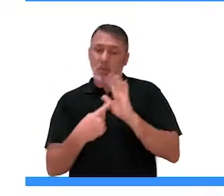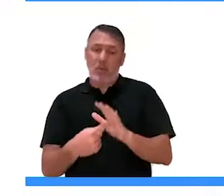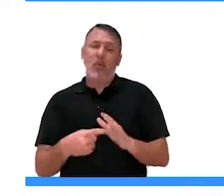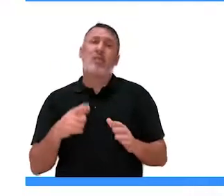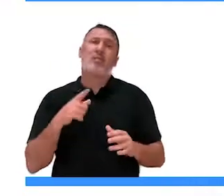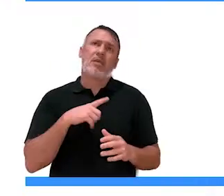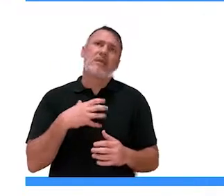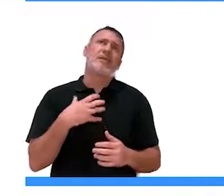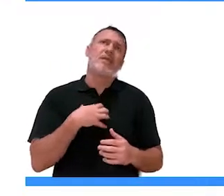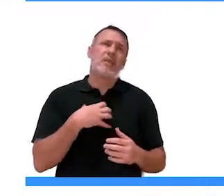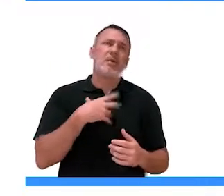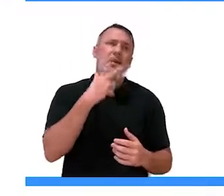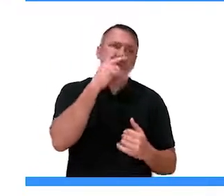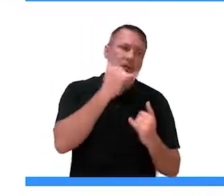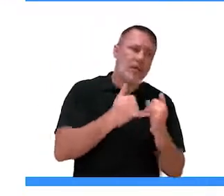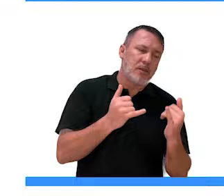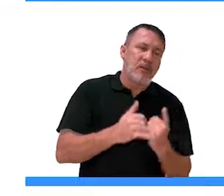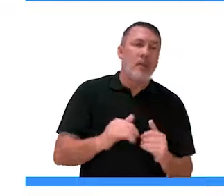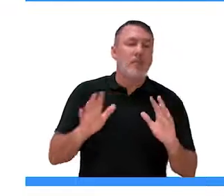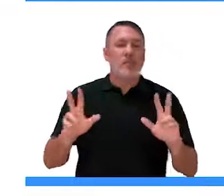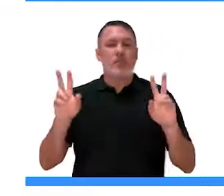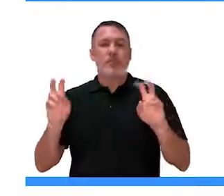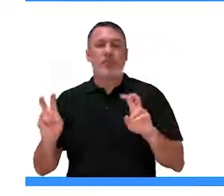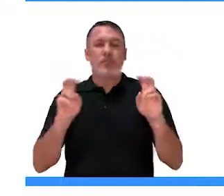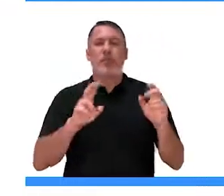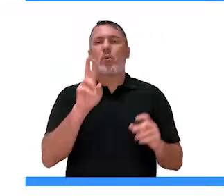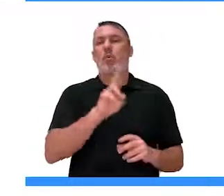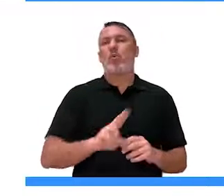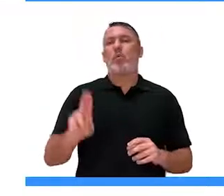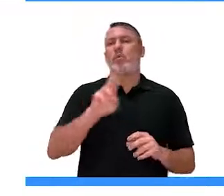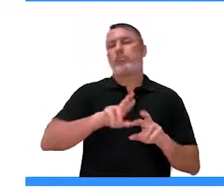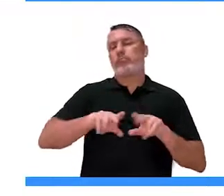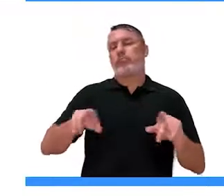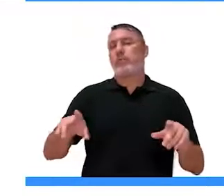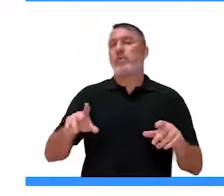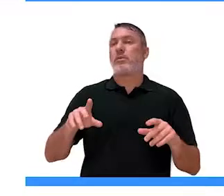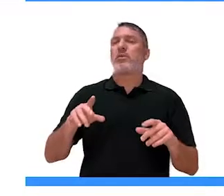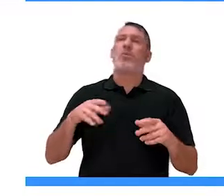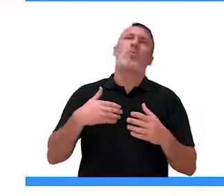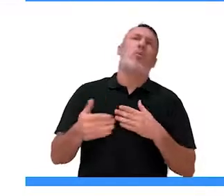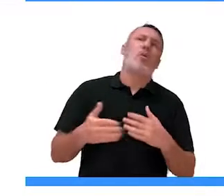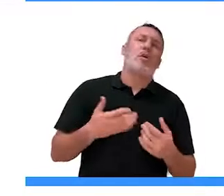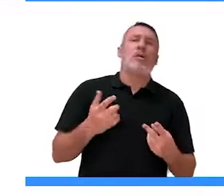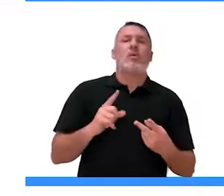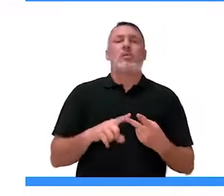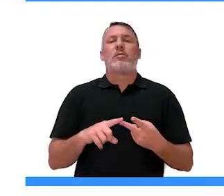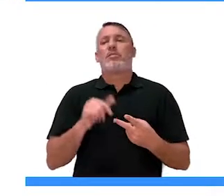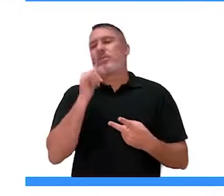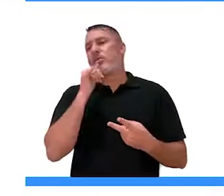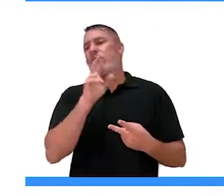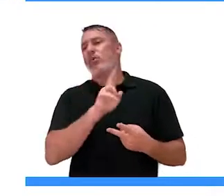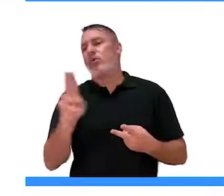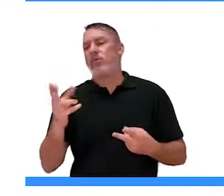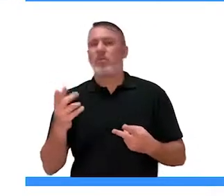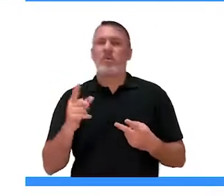gente vai ver que pode ter ou não sentido, mas aqui as aspas elas podem ser usadas para várias coisas. A citação de alguém, ou